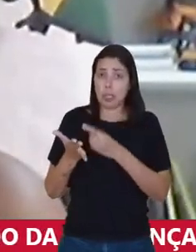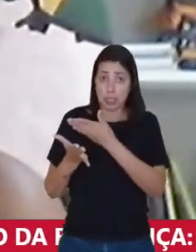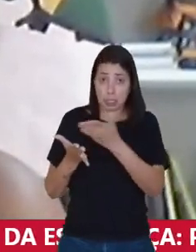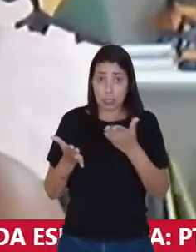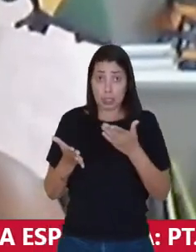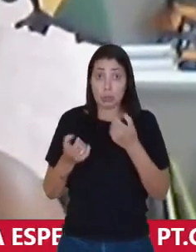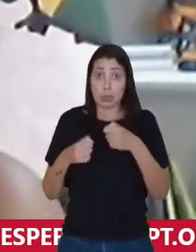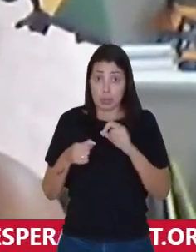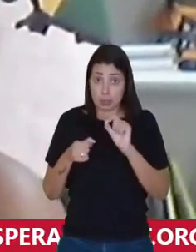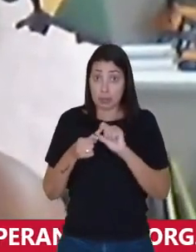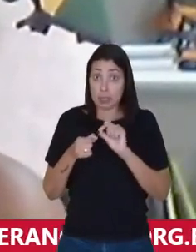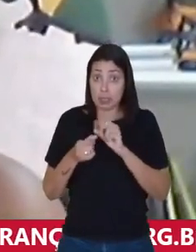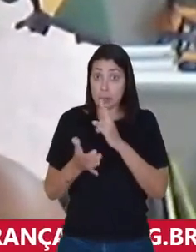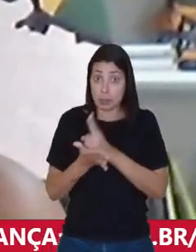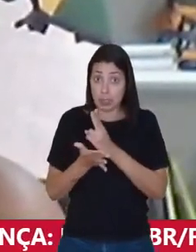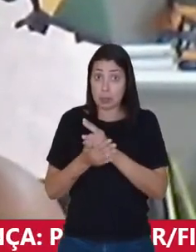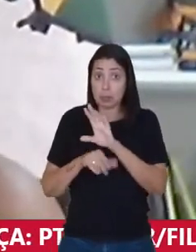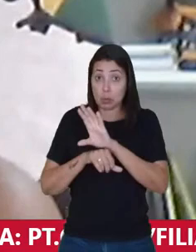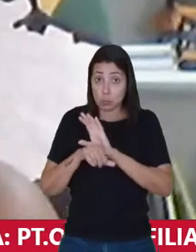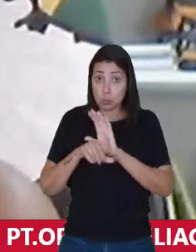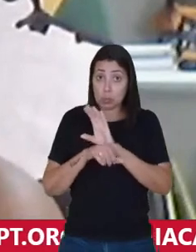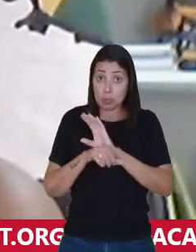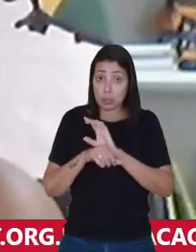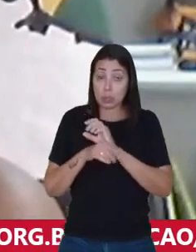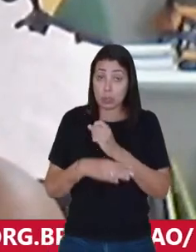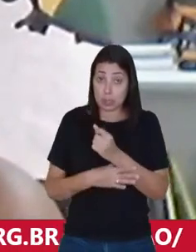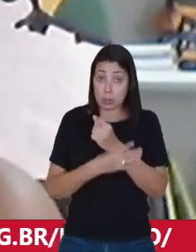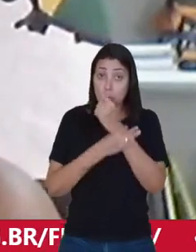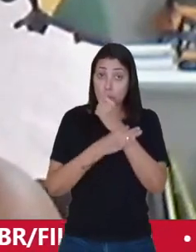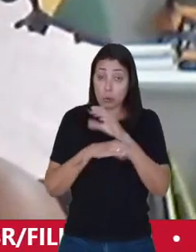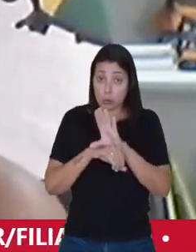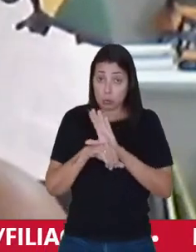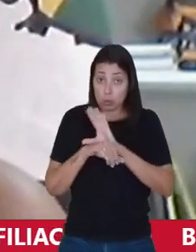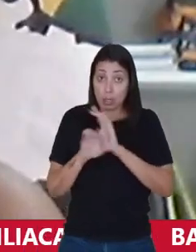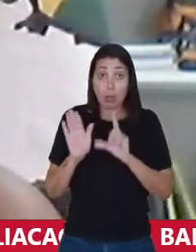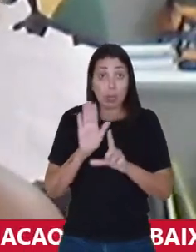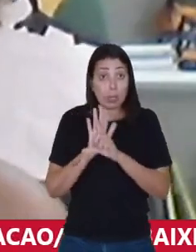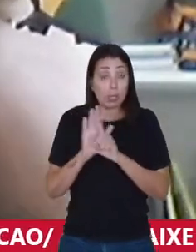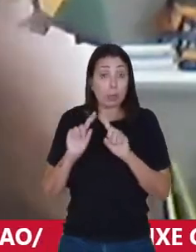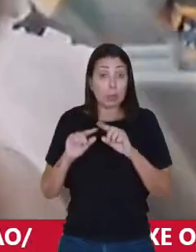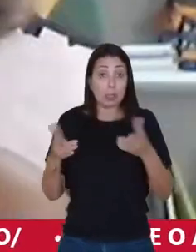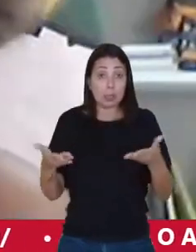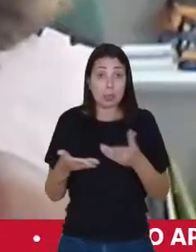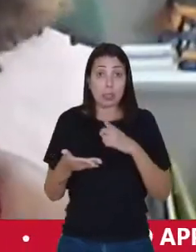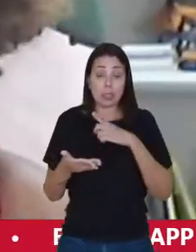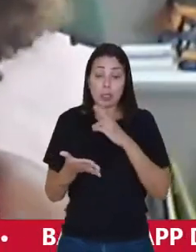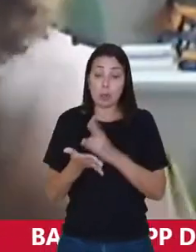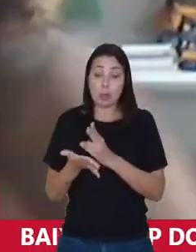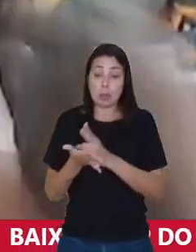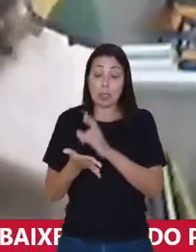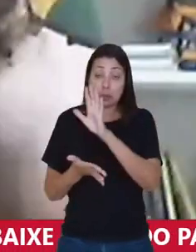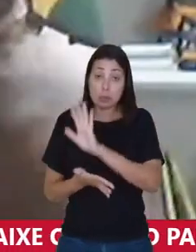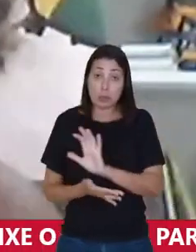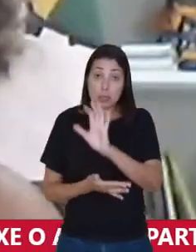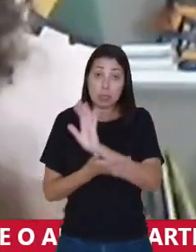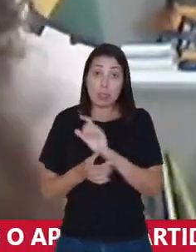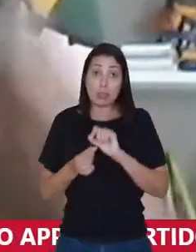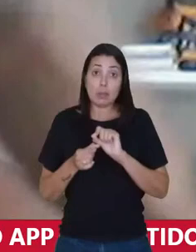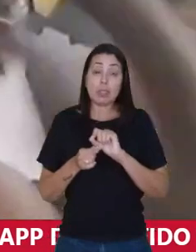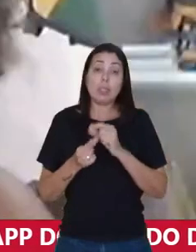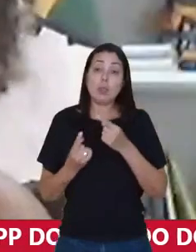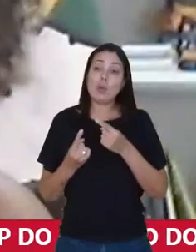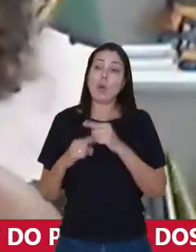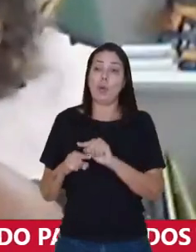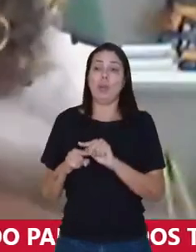que estava na Constituição, assegurado na Constituição, agora nós temos esse mesmo Estado fazendo exatamente